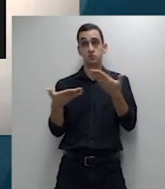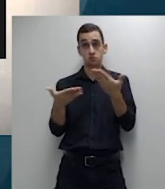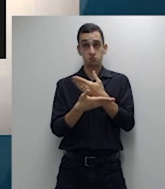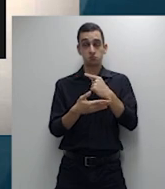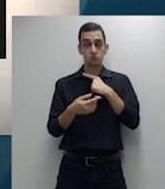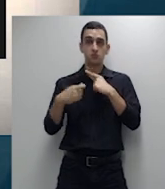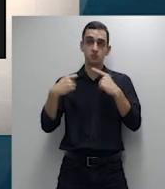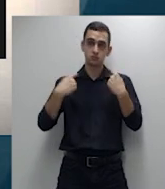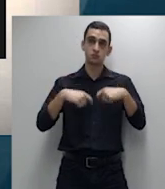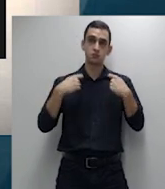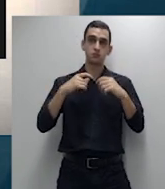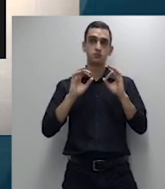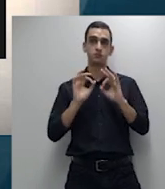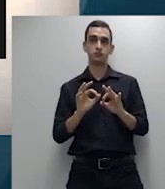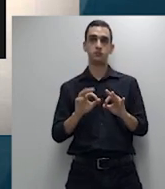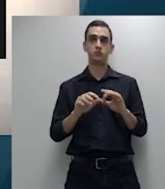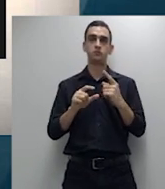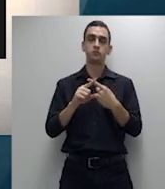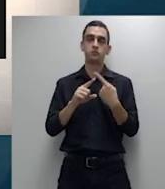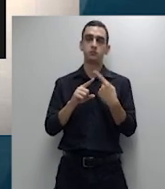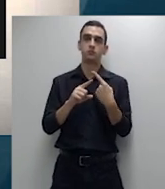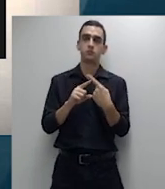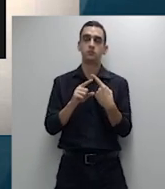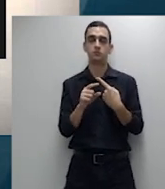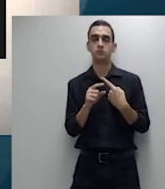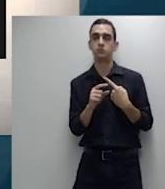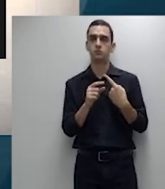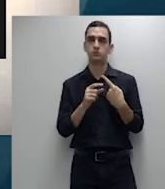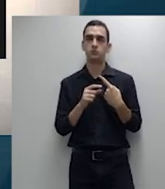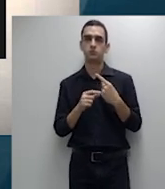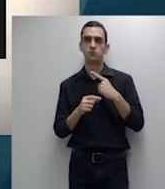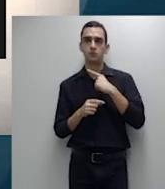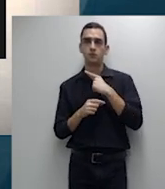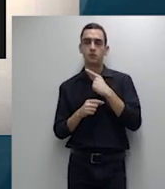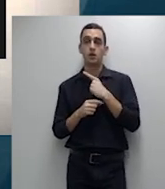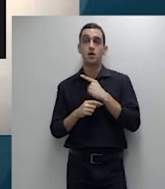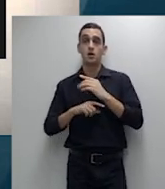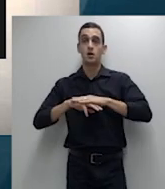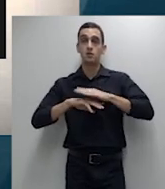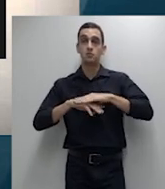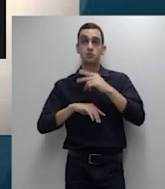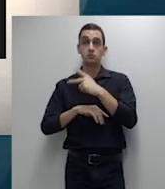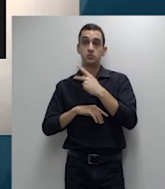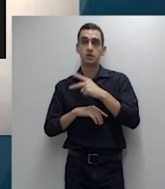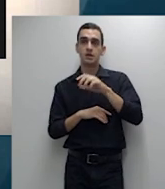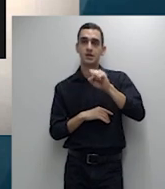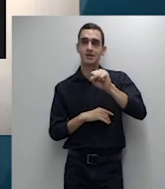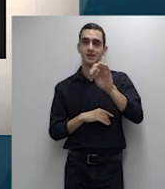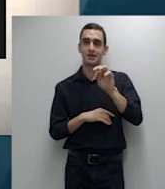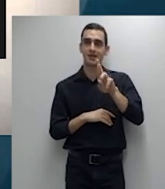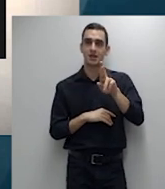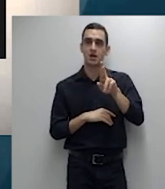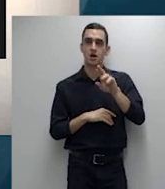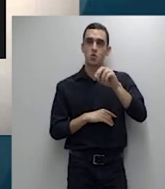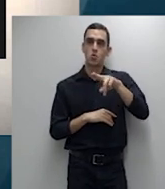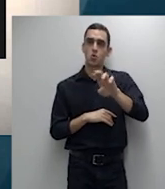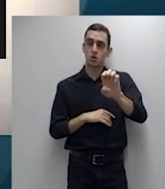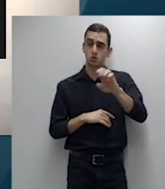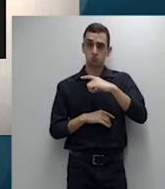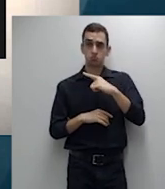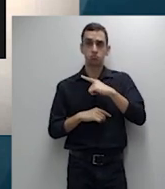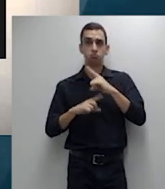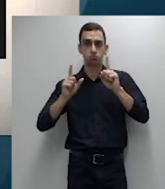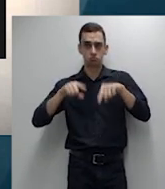da Star One não é uma prestadora de serviços de telecomunicações em fazer serviço que presta serviço de